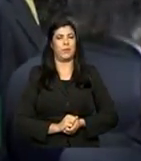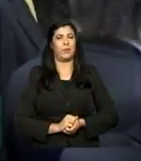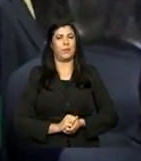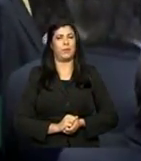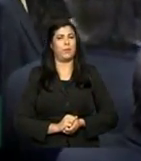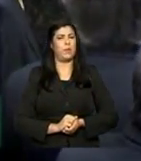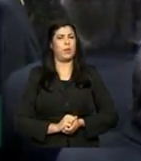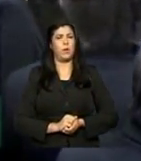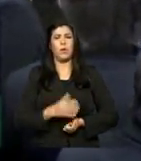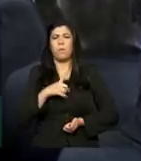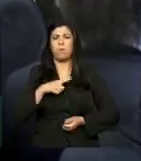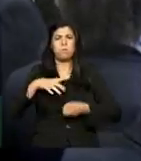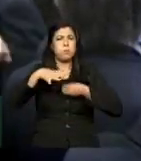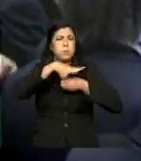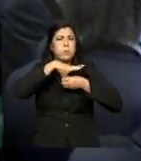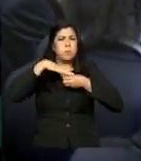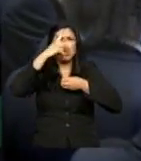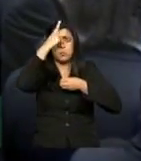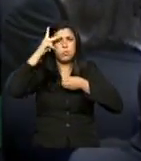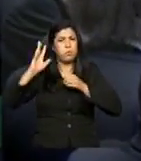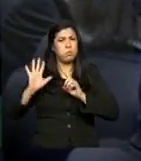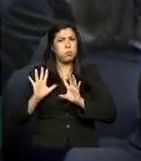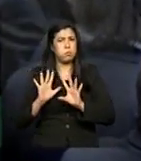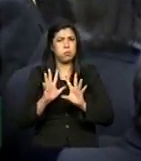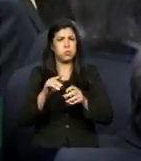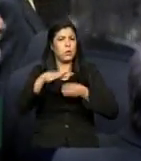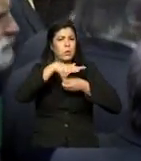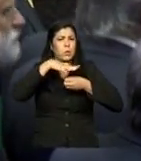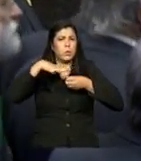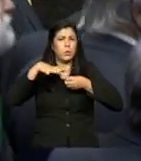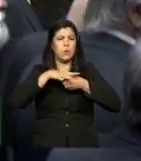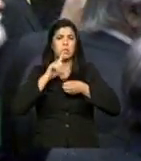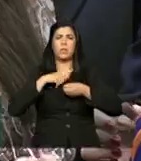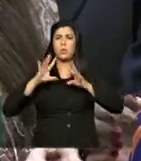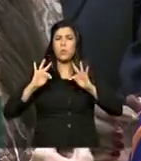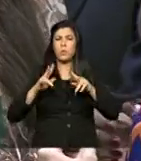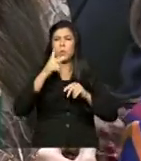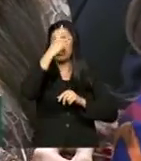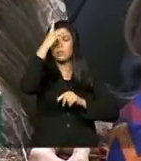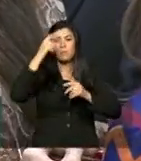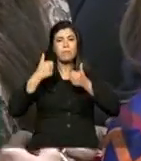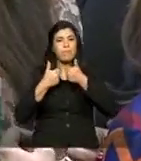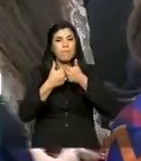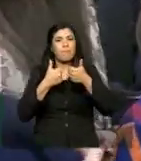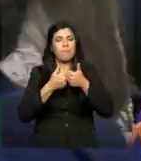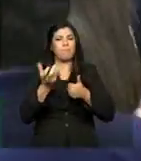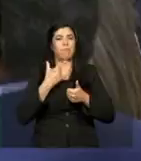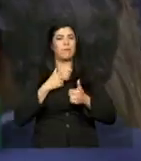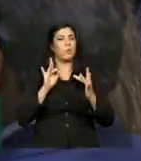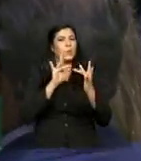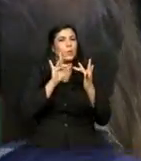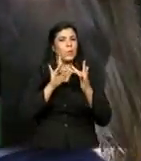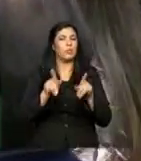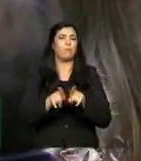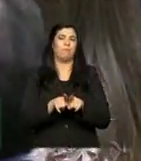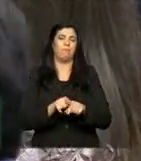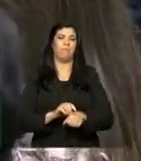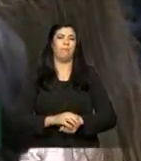Está bastante cheio, né? Bastante cheio. Todo mundo bem próximo ali.